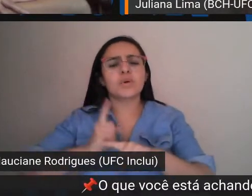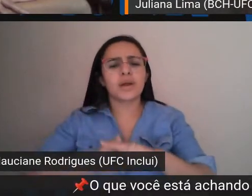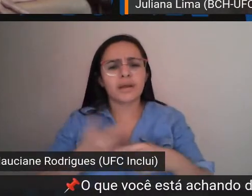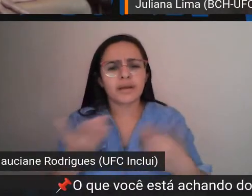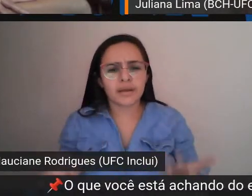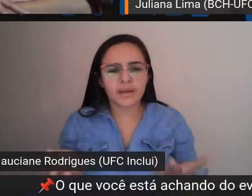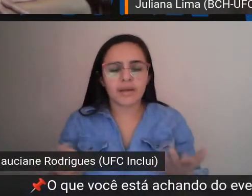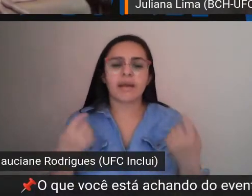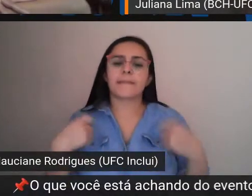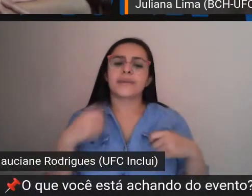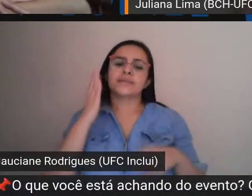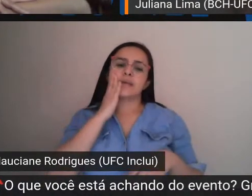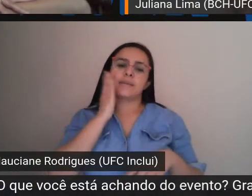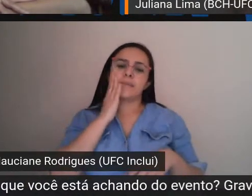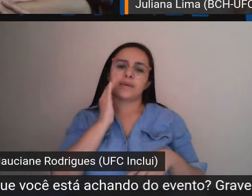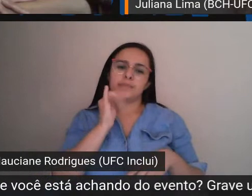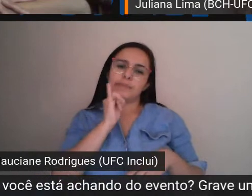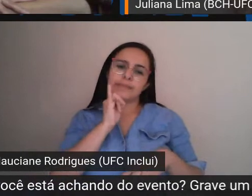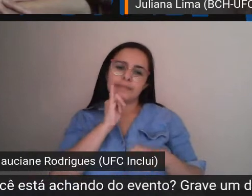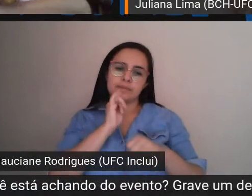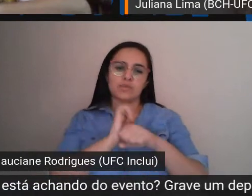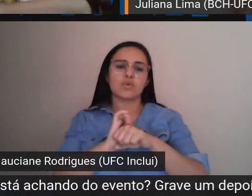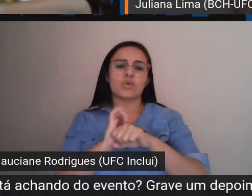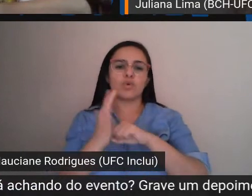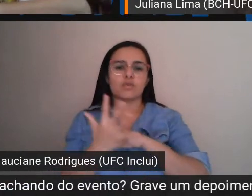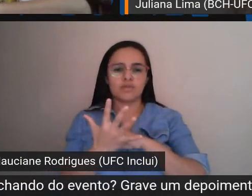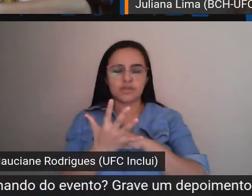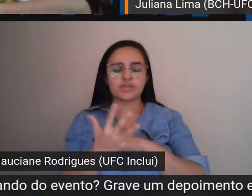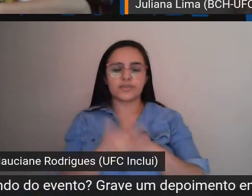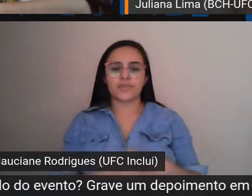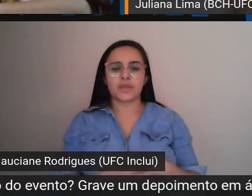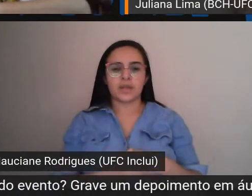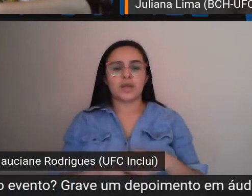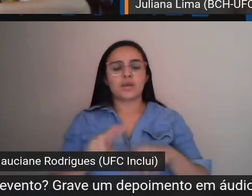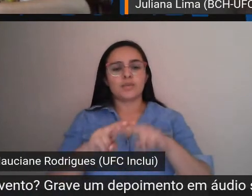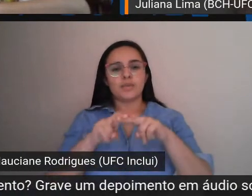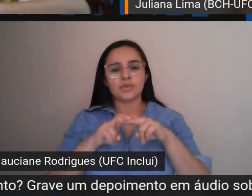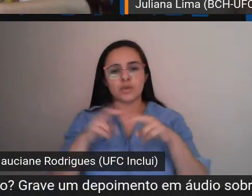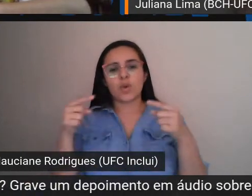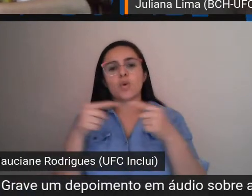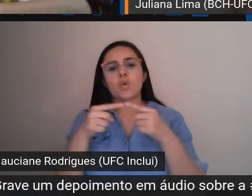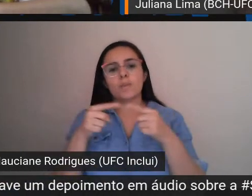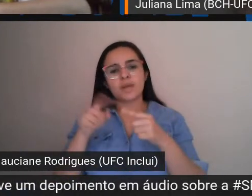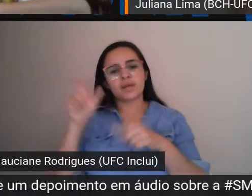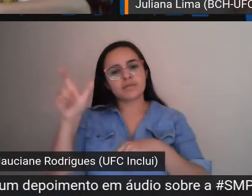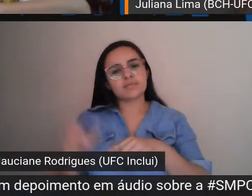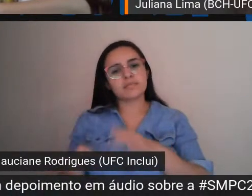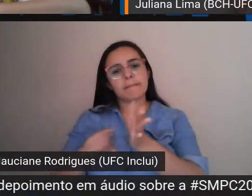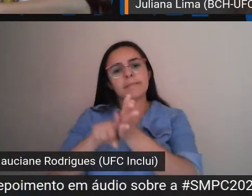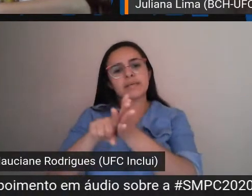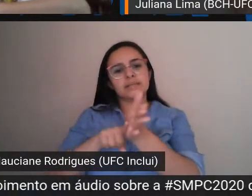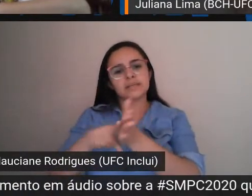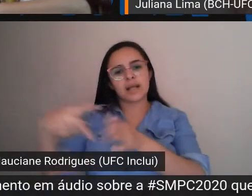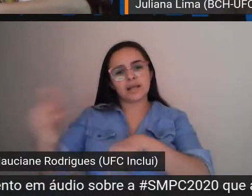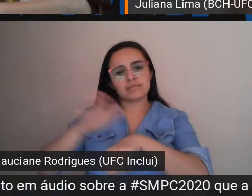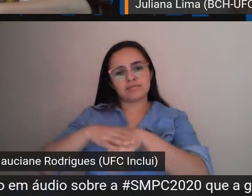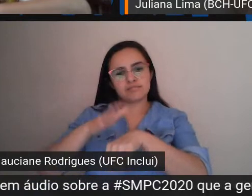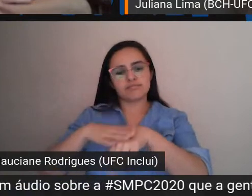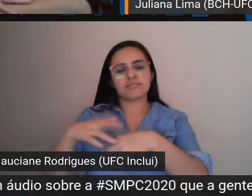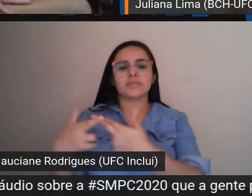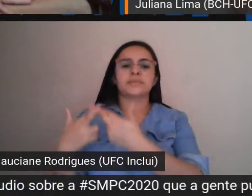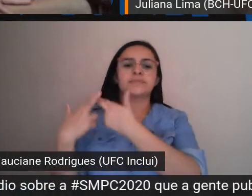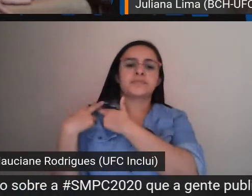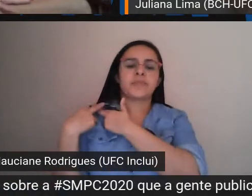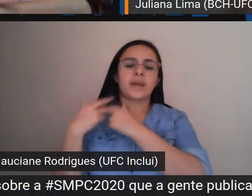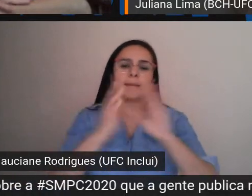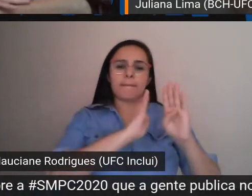exemplo do Covid, né? Uhum. Sim, tem que ter, tem que amadurecer a pergunta. Isso é trabalho do pesquisador, a gente não pode transferir isso para as